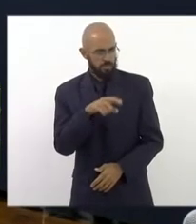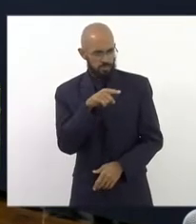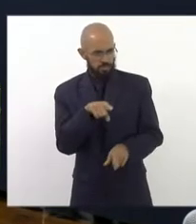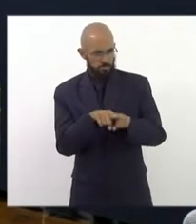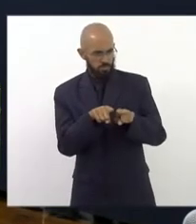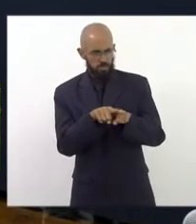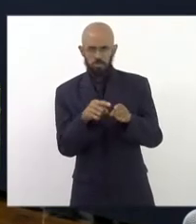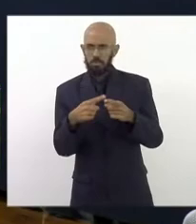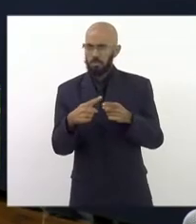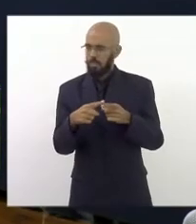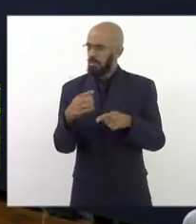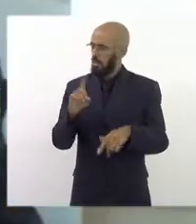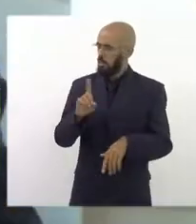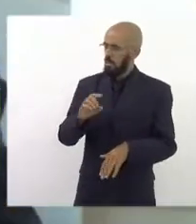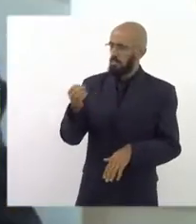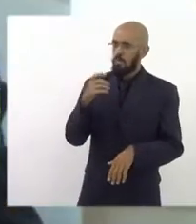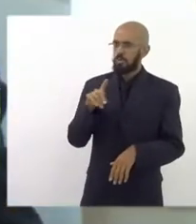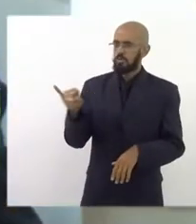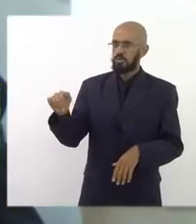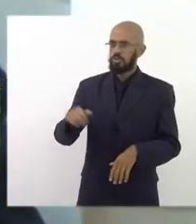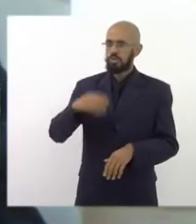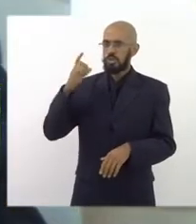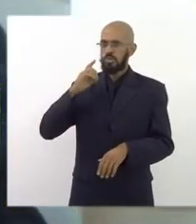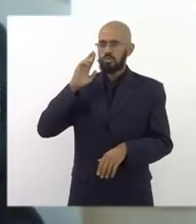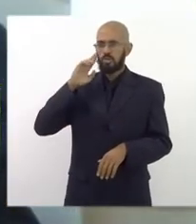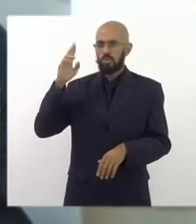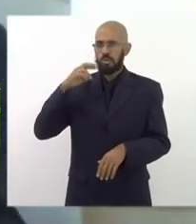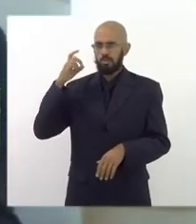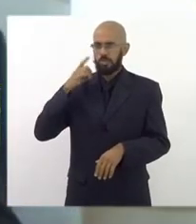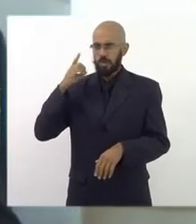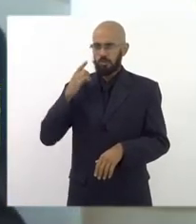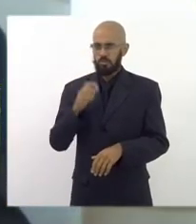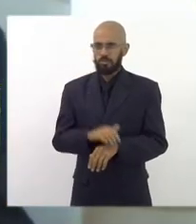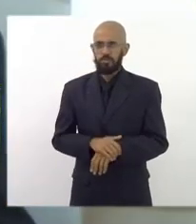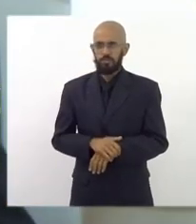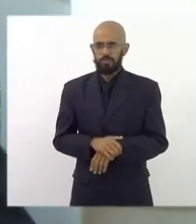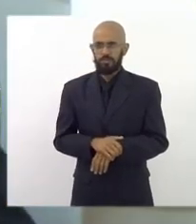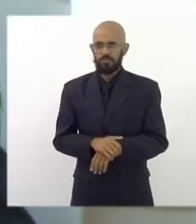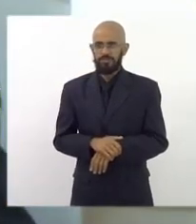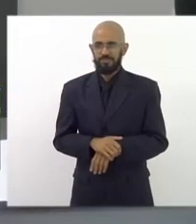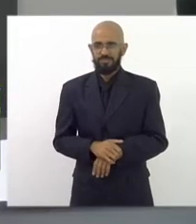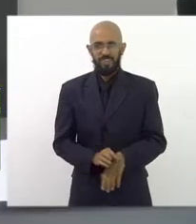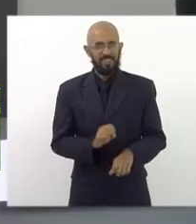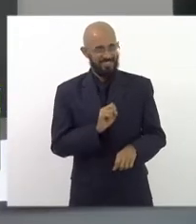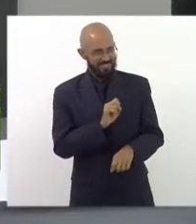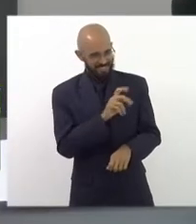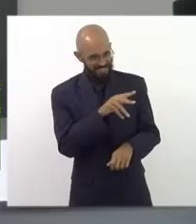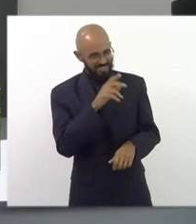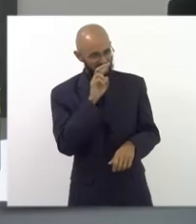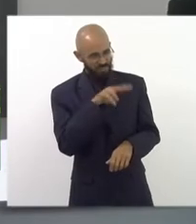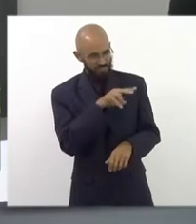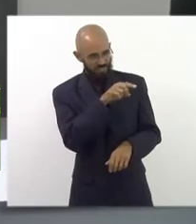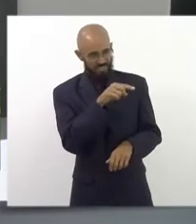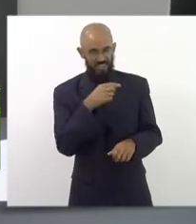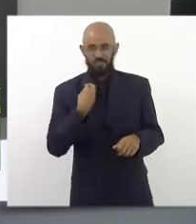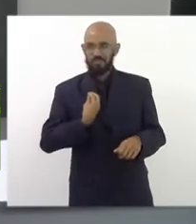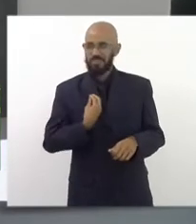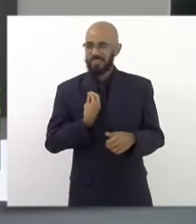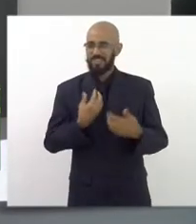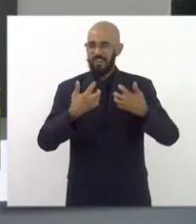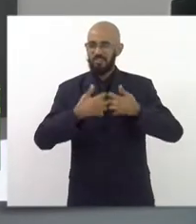Bom dia, senhor deputado. Bom dia, deputada Marta Rocha. Bom dia a todos. Eu já vi que você não está congelado, não. Deve estar até calor aí.